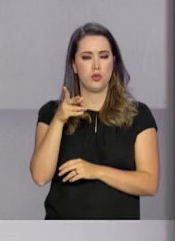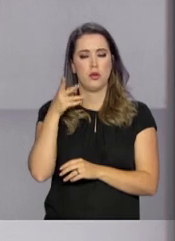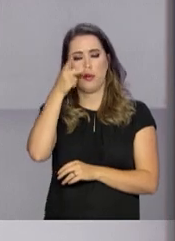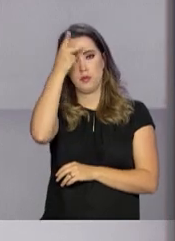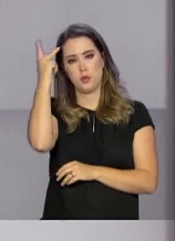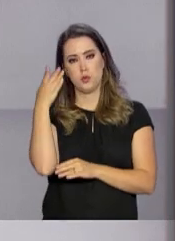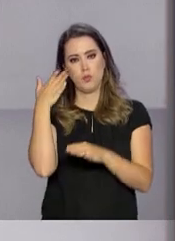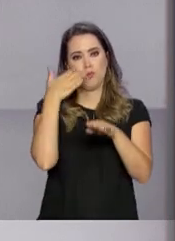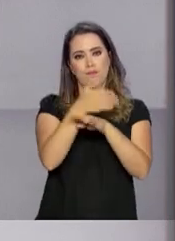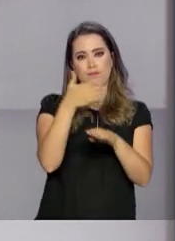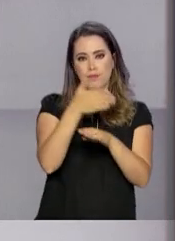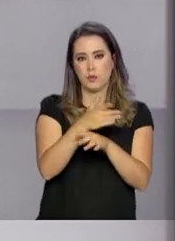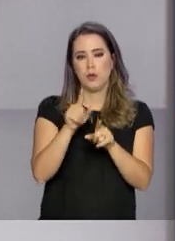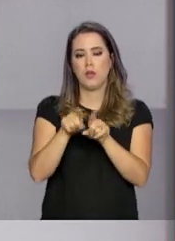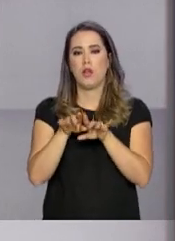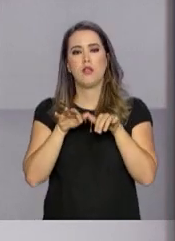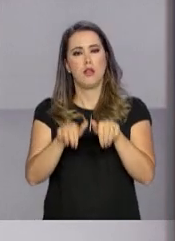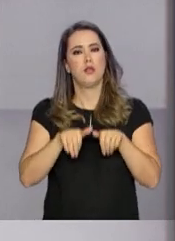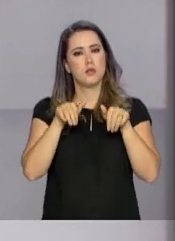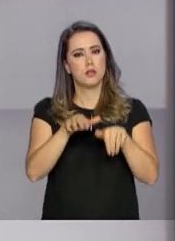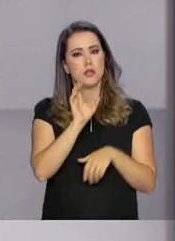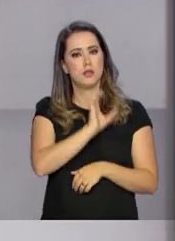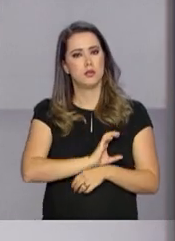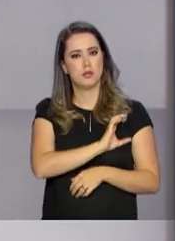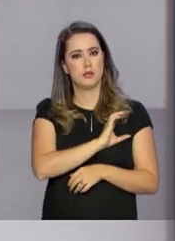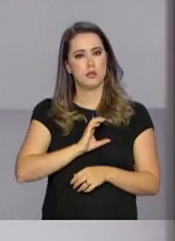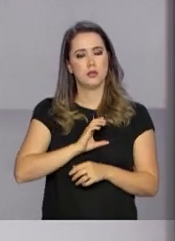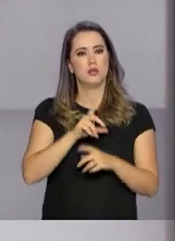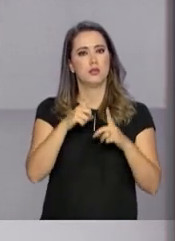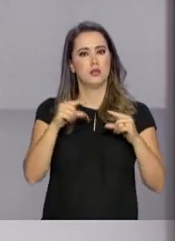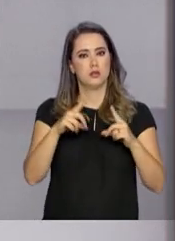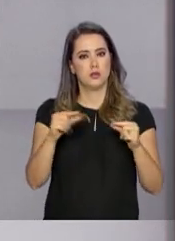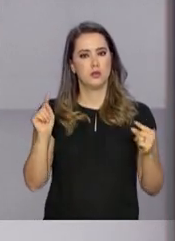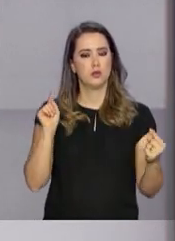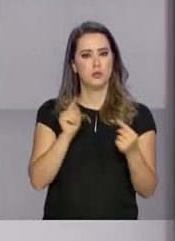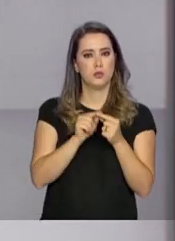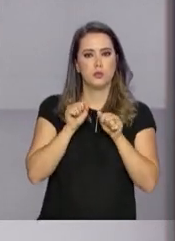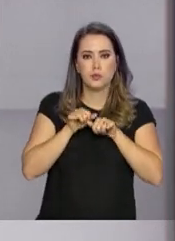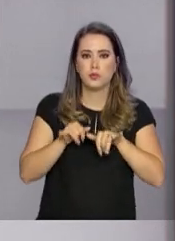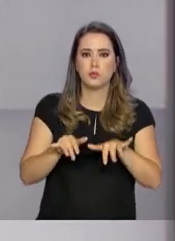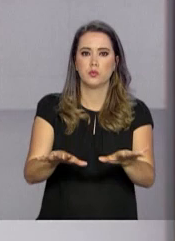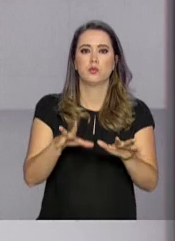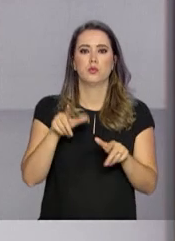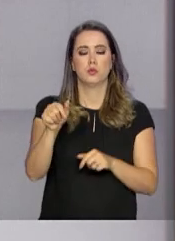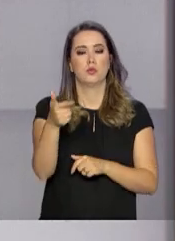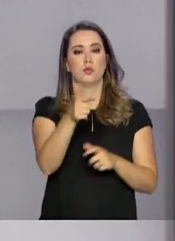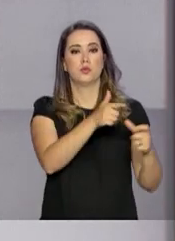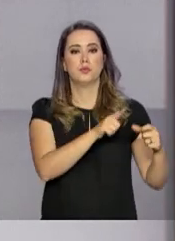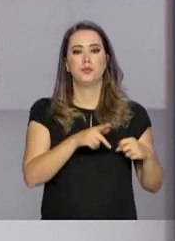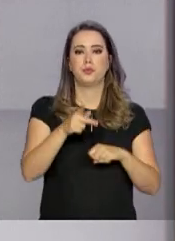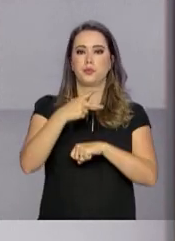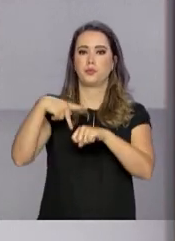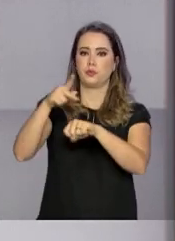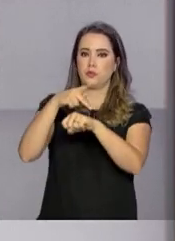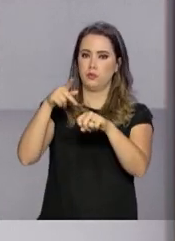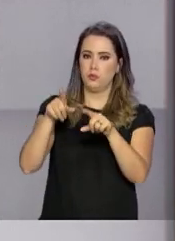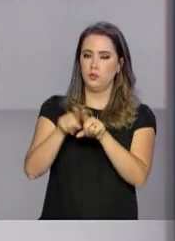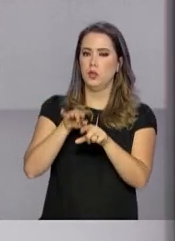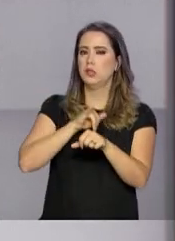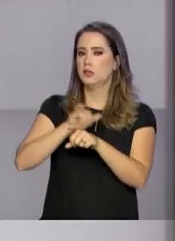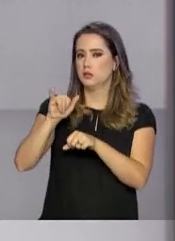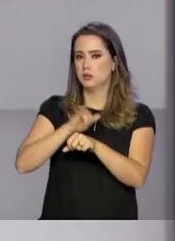vistos seguido pela austrália canadá e japão a meta é expandir o procedimento para outros mercados estratégicos